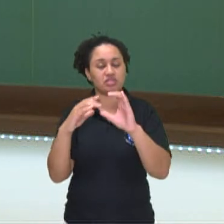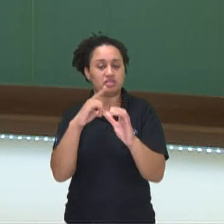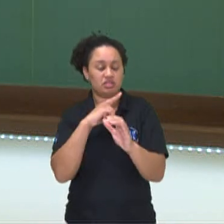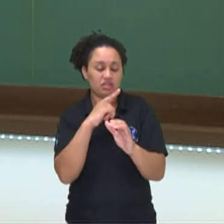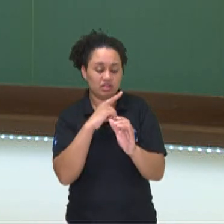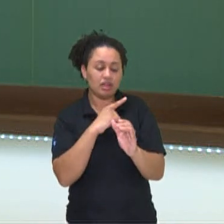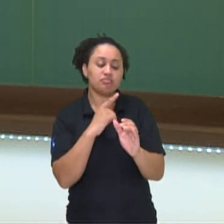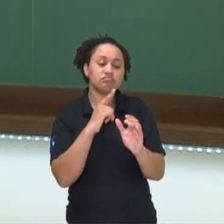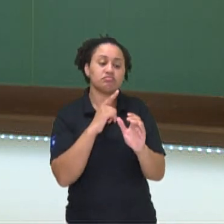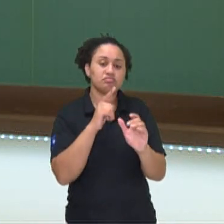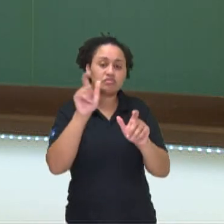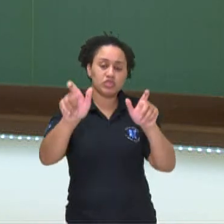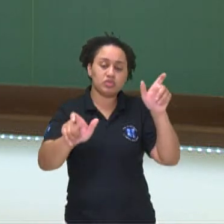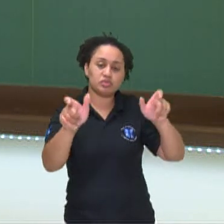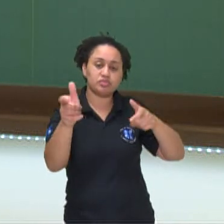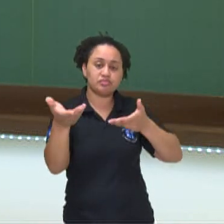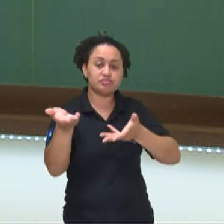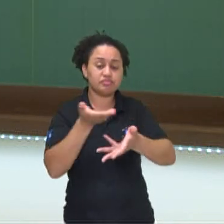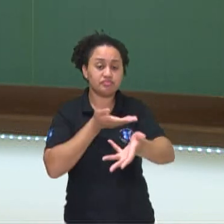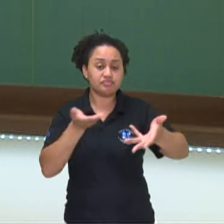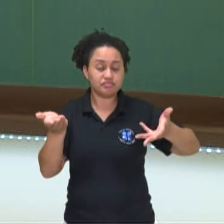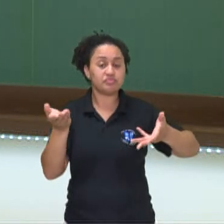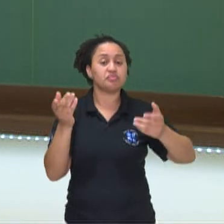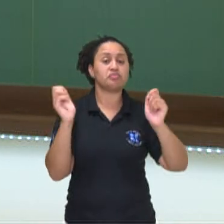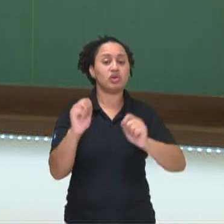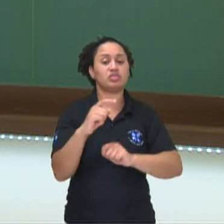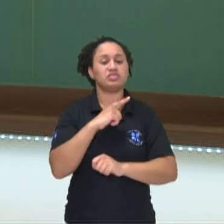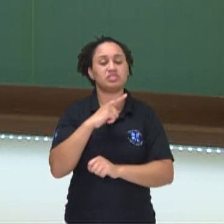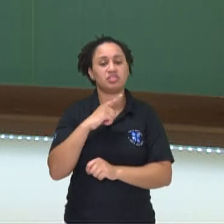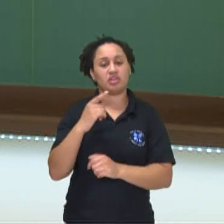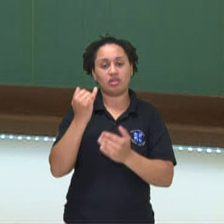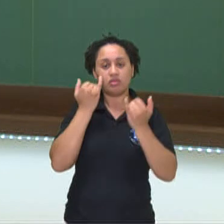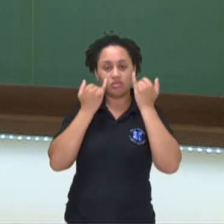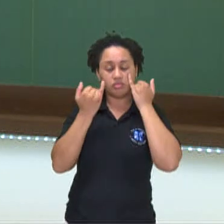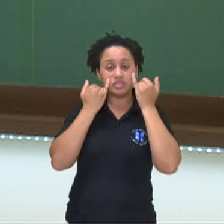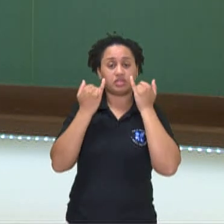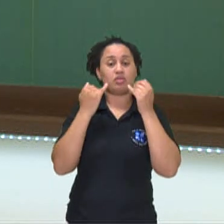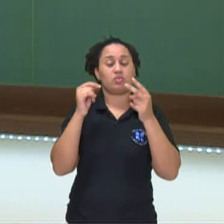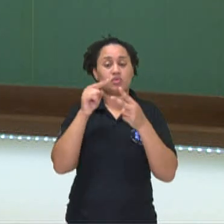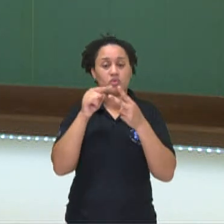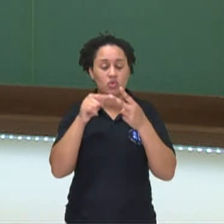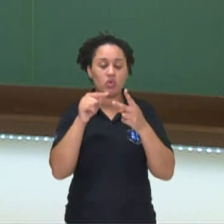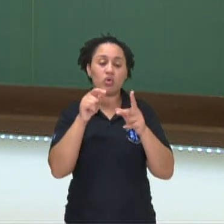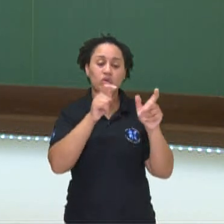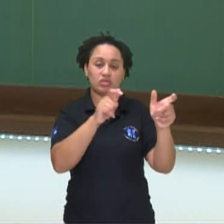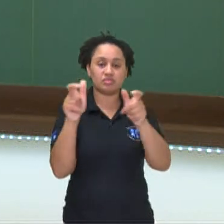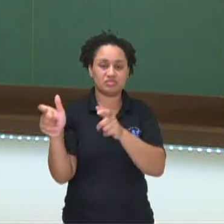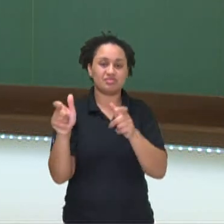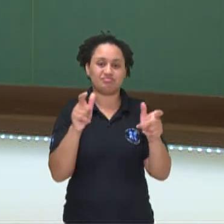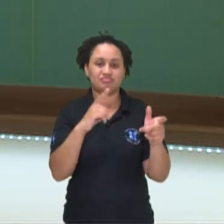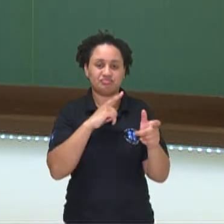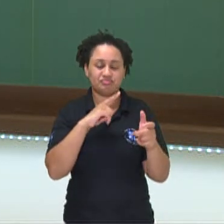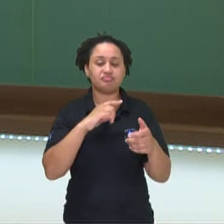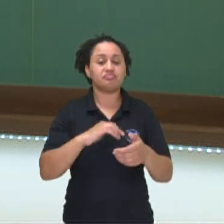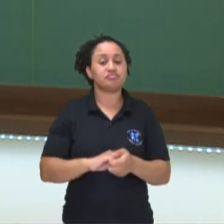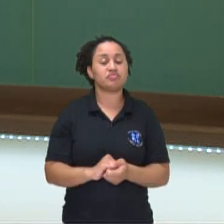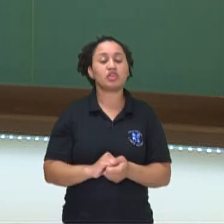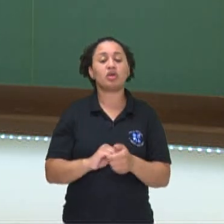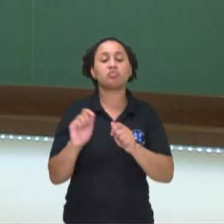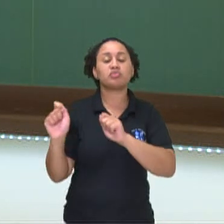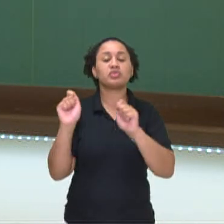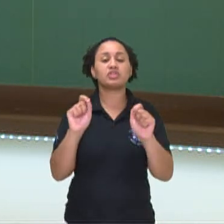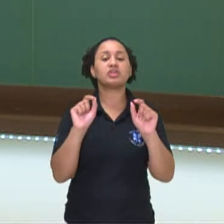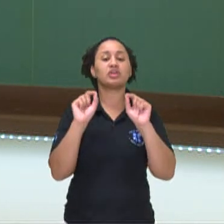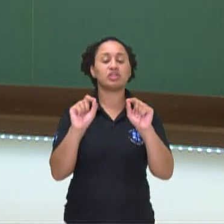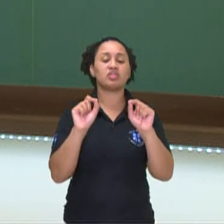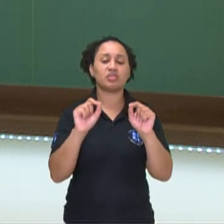essa comunicação, podendo levar a informação entre dois lugares distintos, podendo resultar